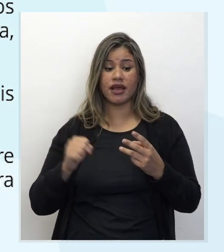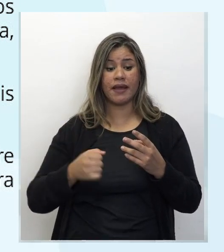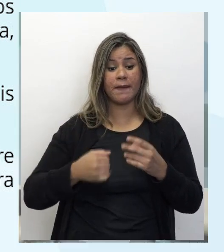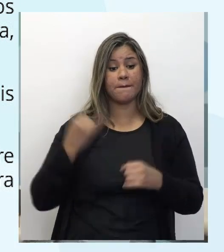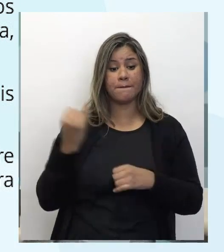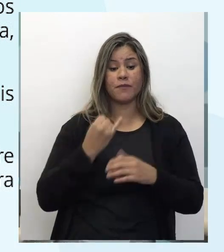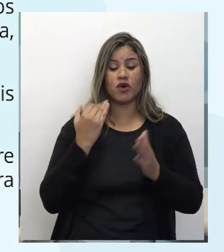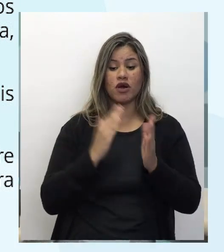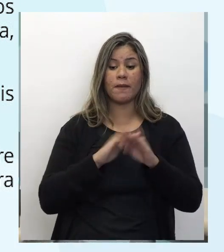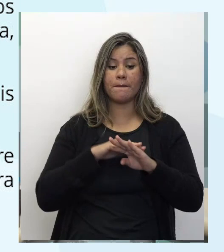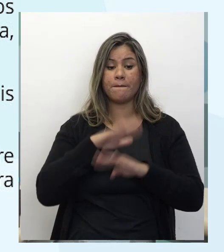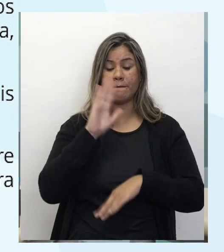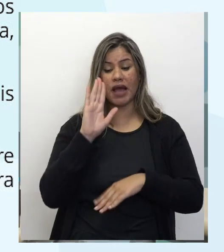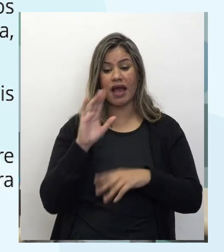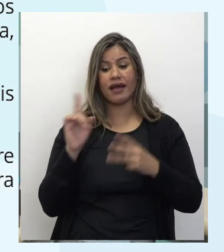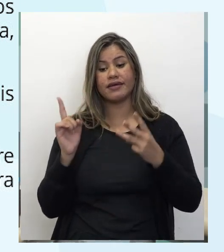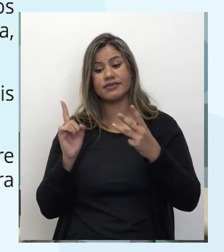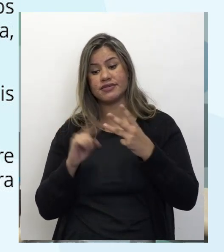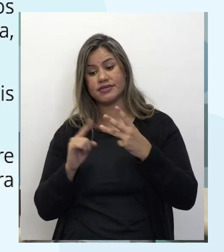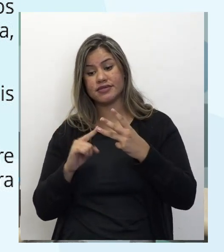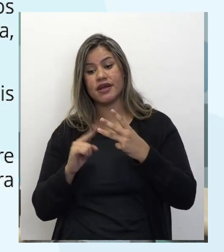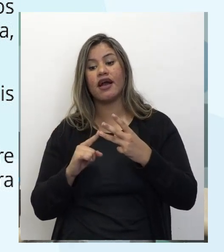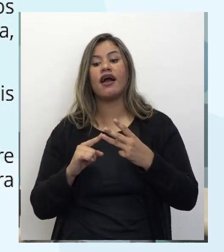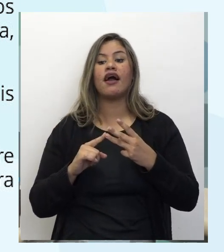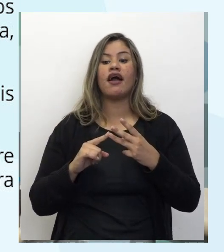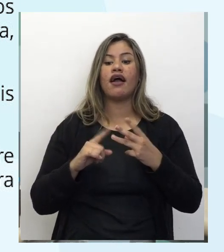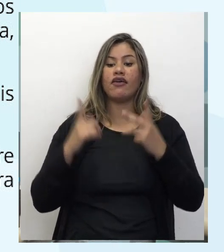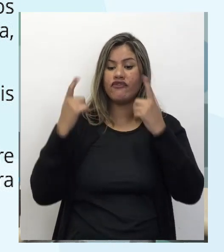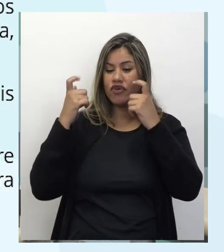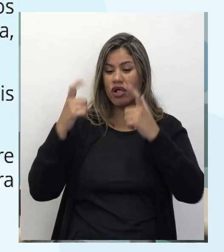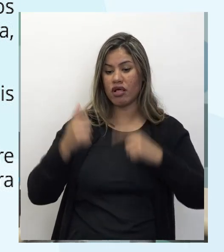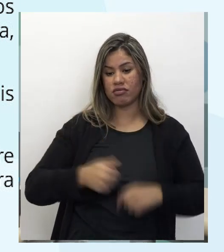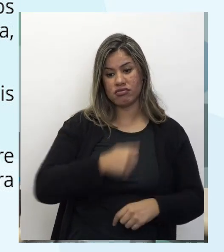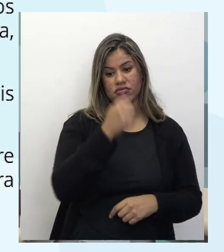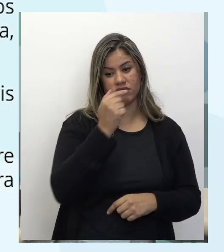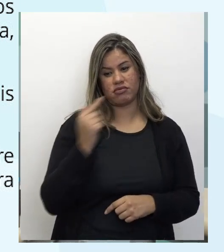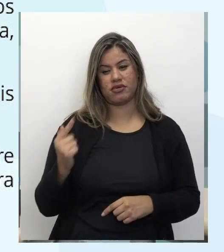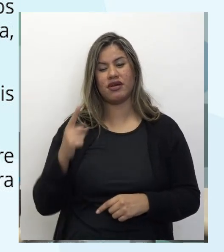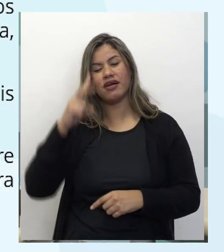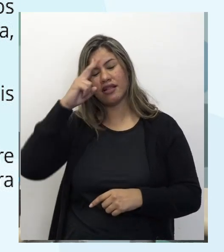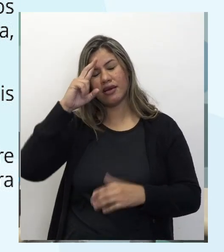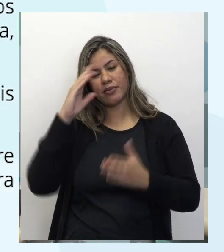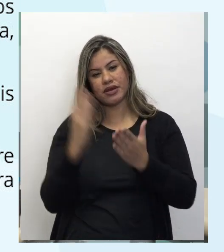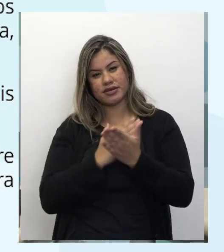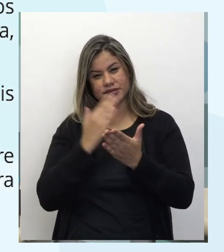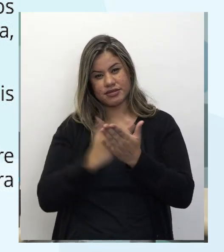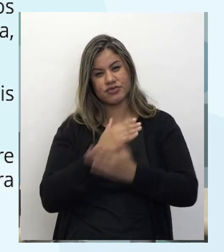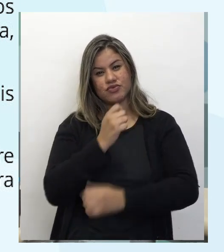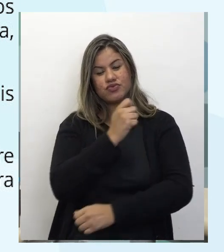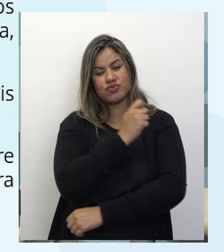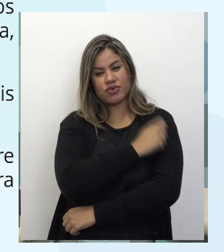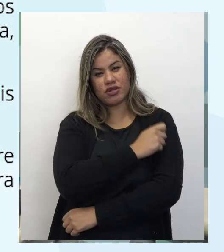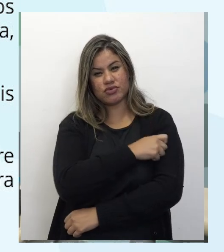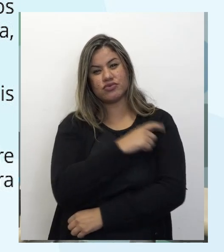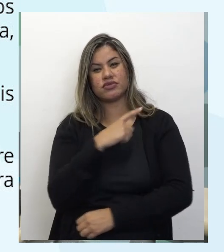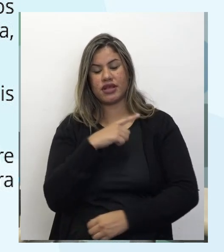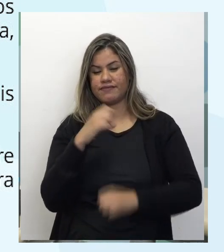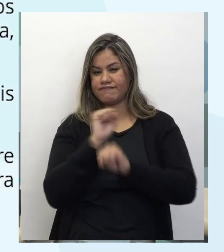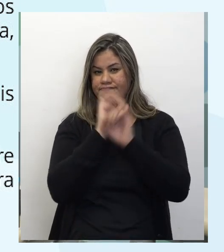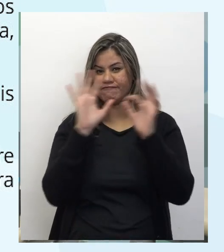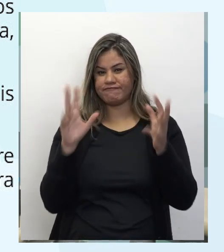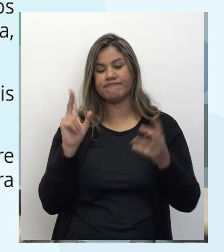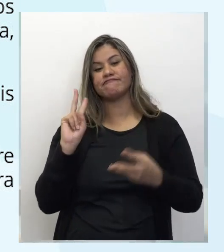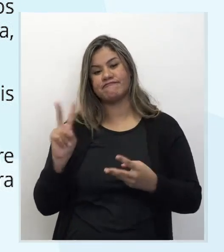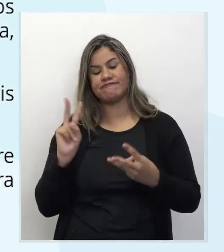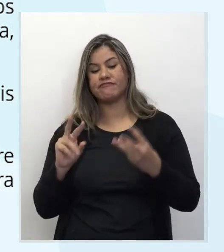nós detectamos naquele texto que nós lemos, que foi extraído do caderno do aluno. Isso está bem claro lá, né? E a última